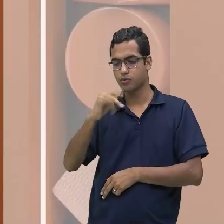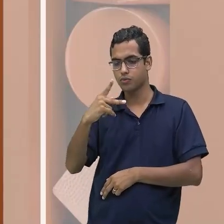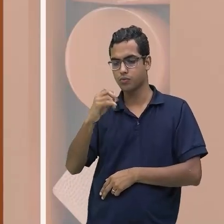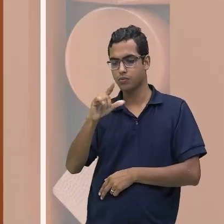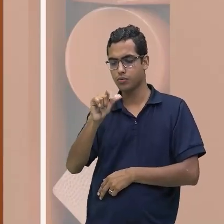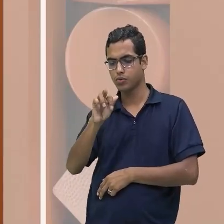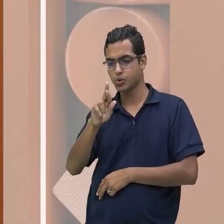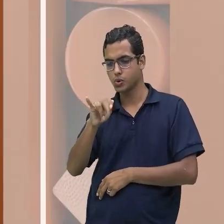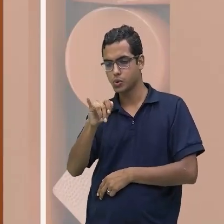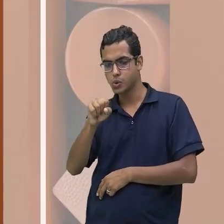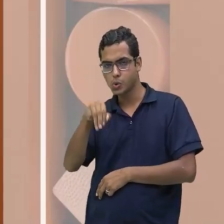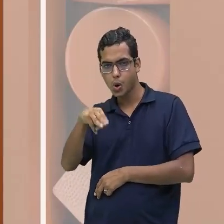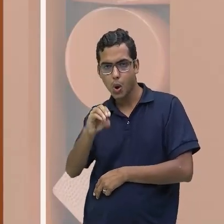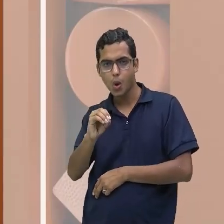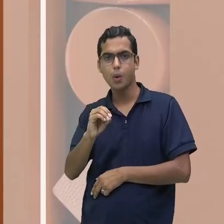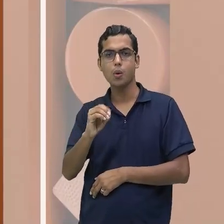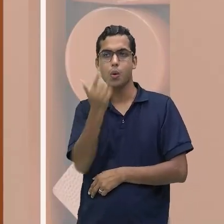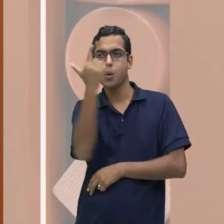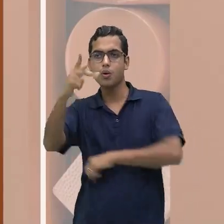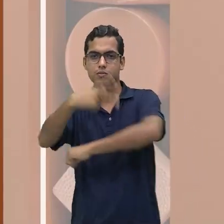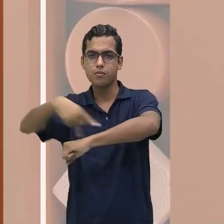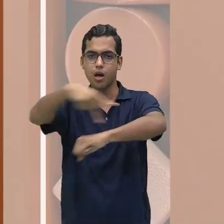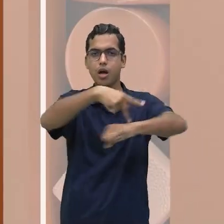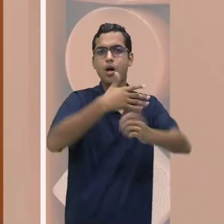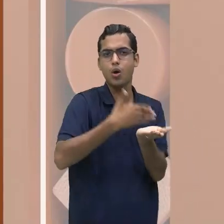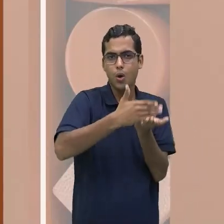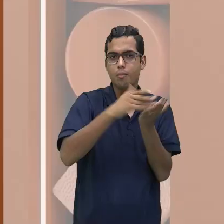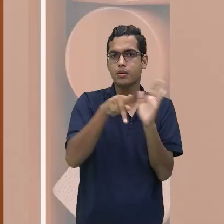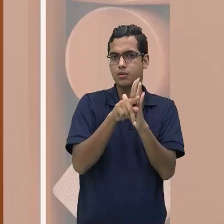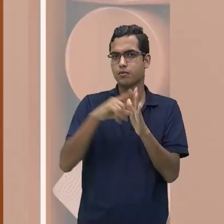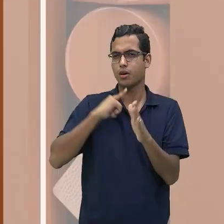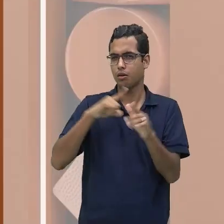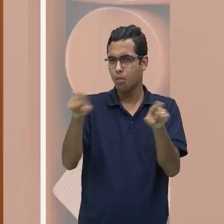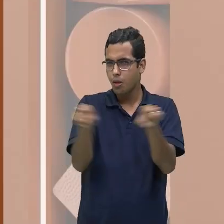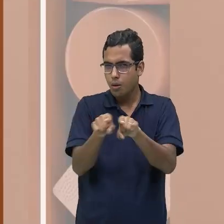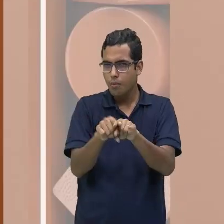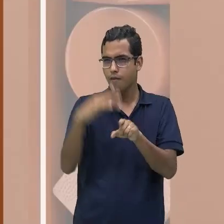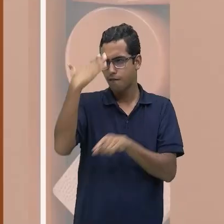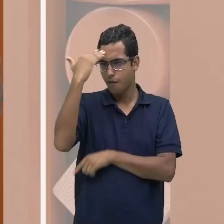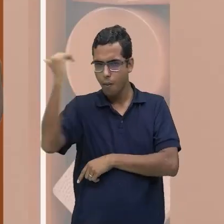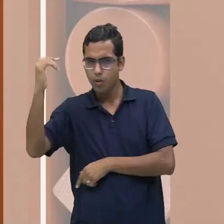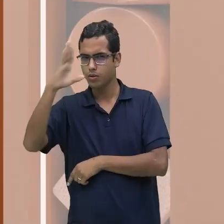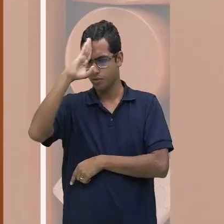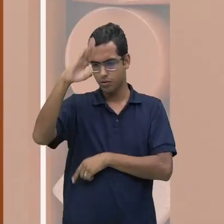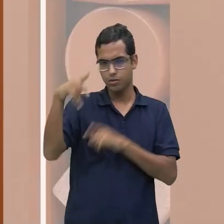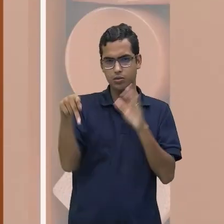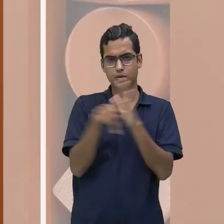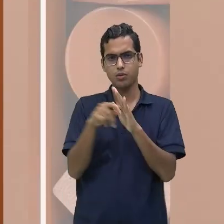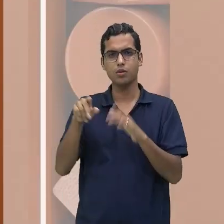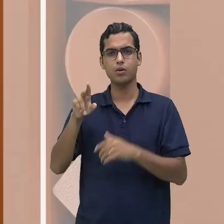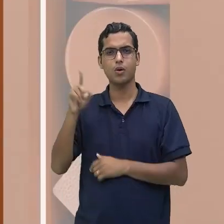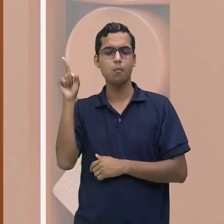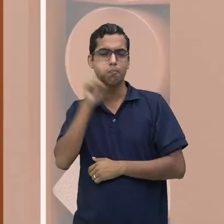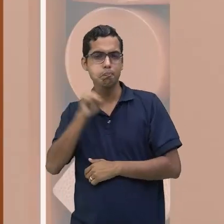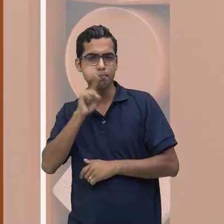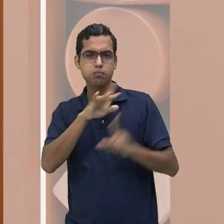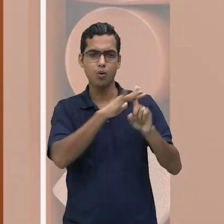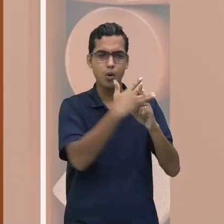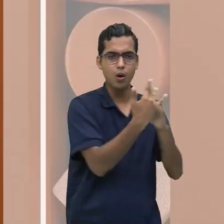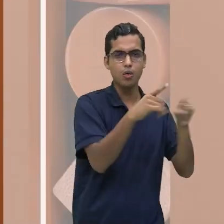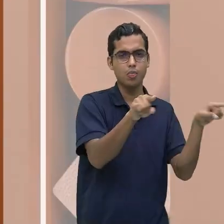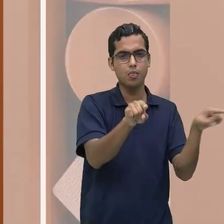também começam a se destacar, não somente ali com o fim da União Soviética, não somente com os Estados Unidos, mas vários países vão ter